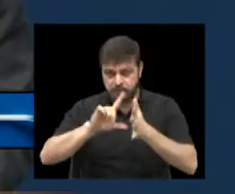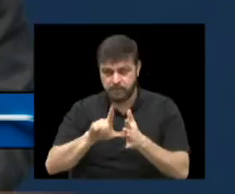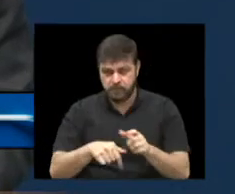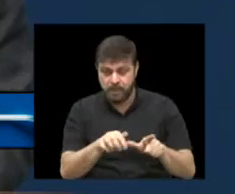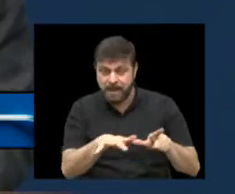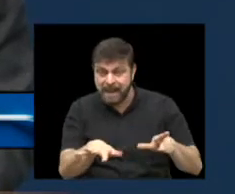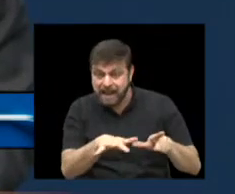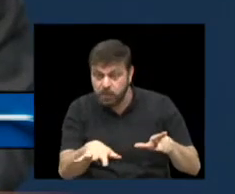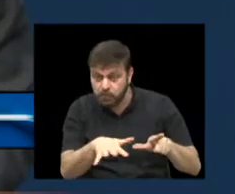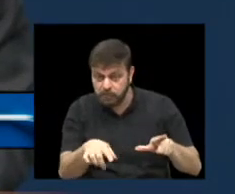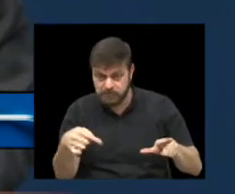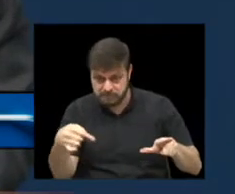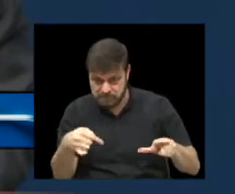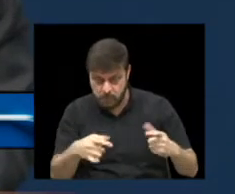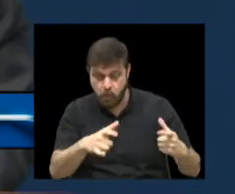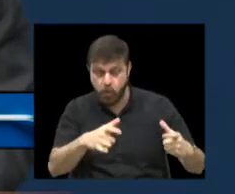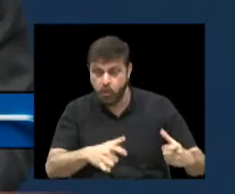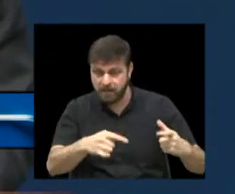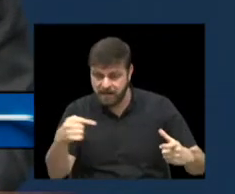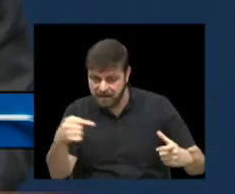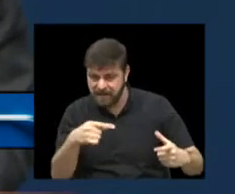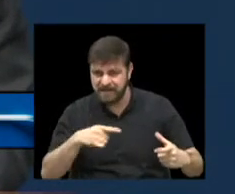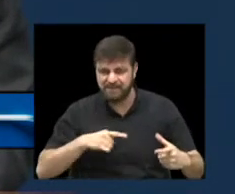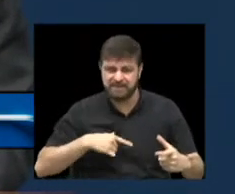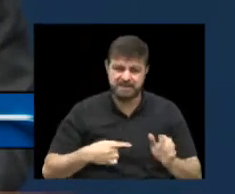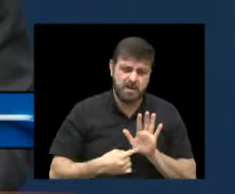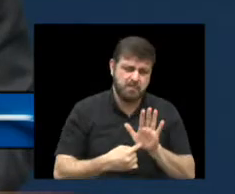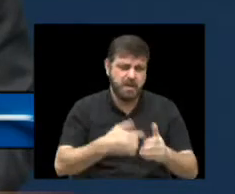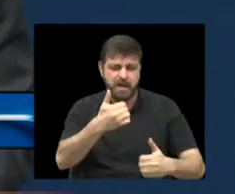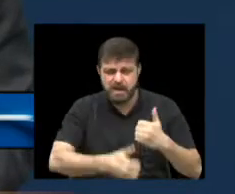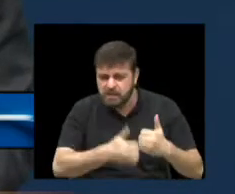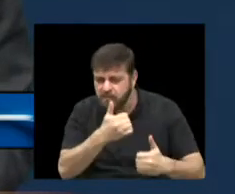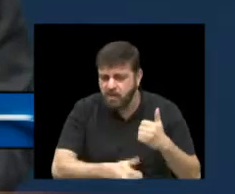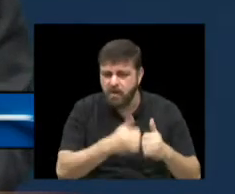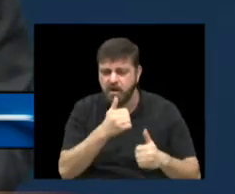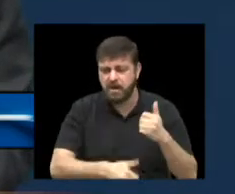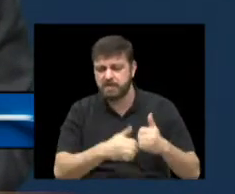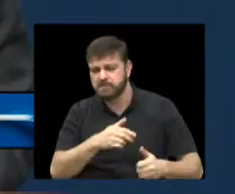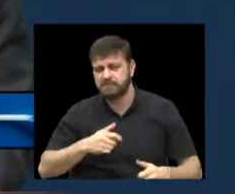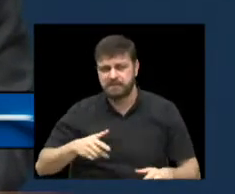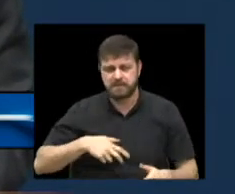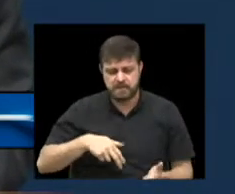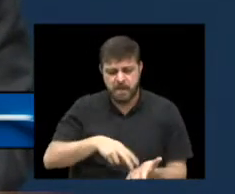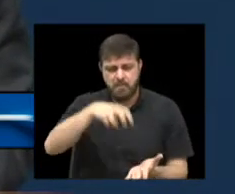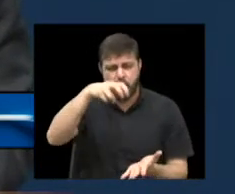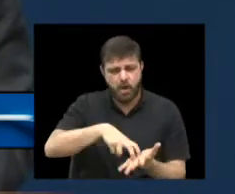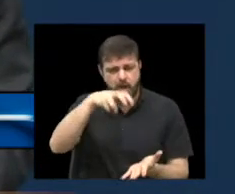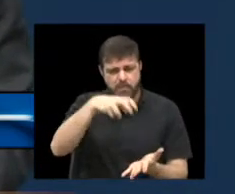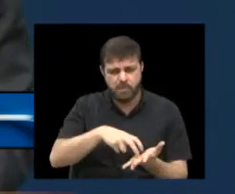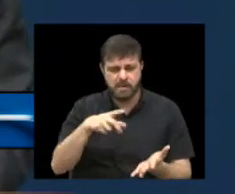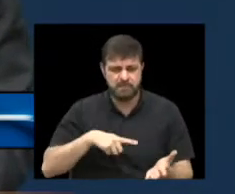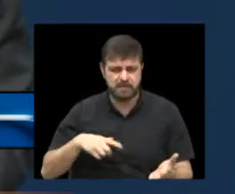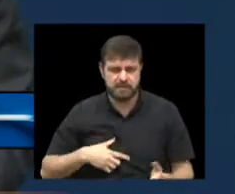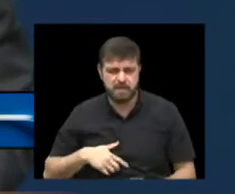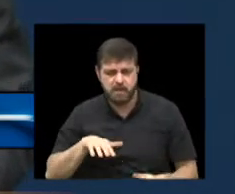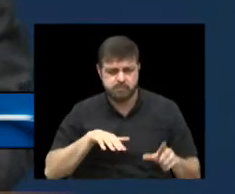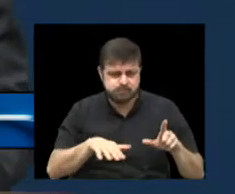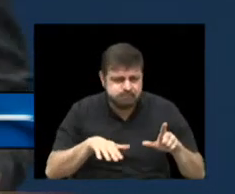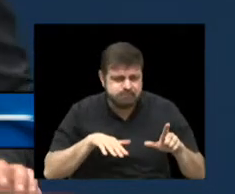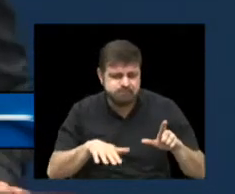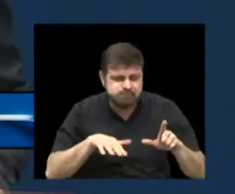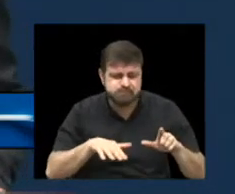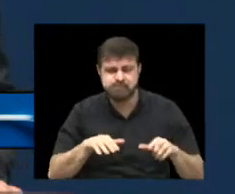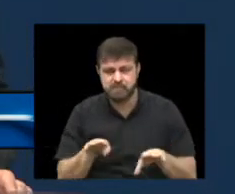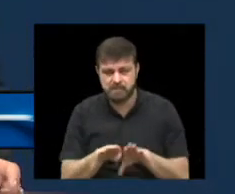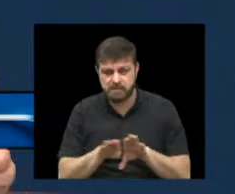Rosário, teremos várias atrações com esporte, ringue de patinação, pula-pula, rap, obrigado, vereador, música